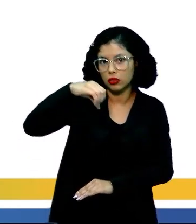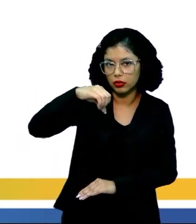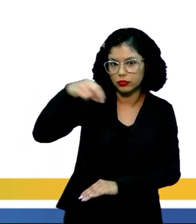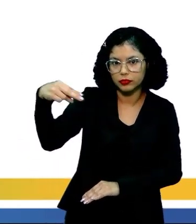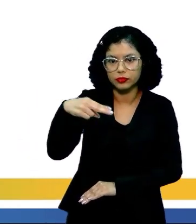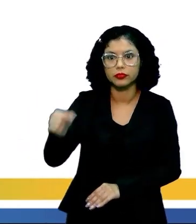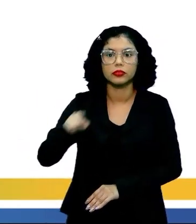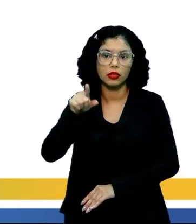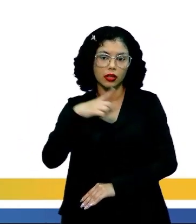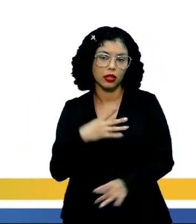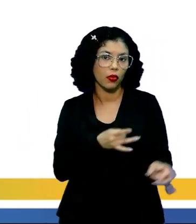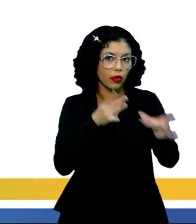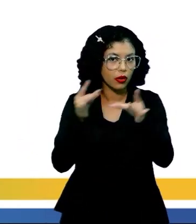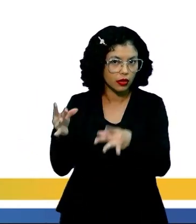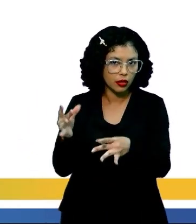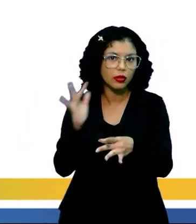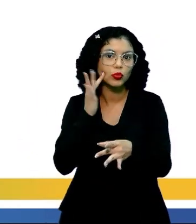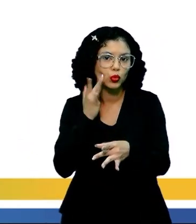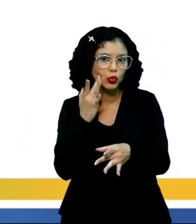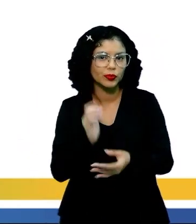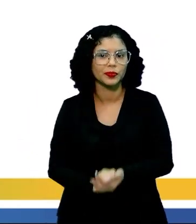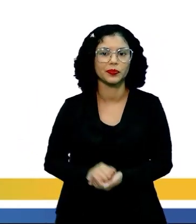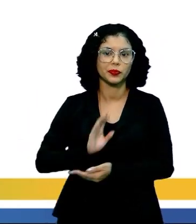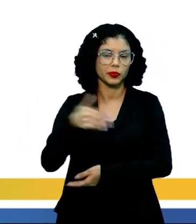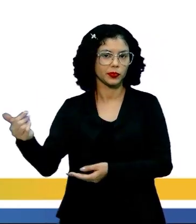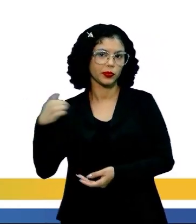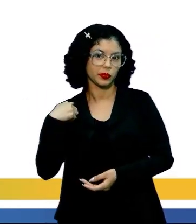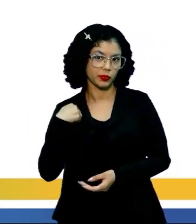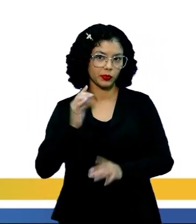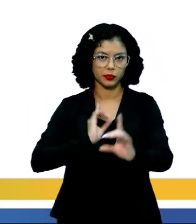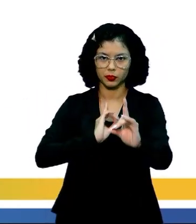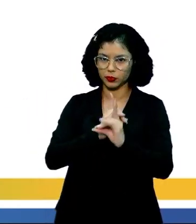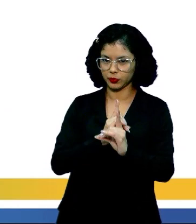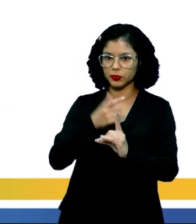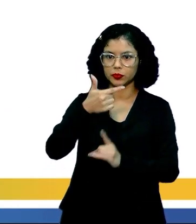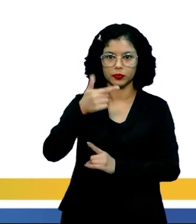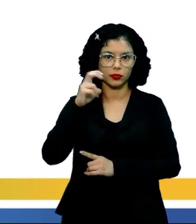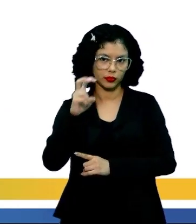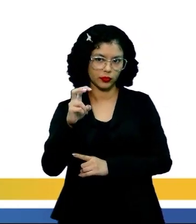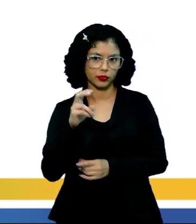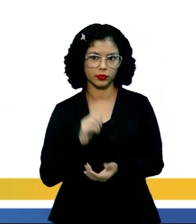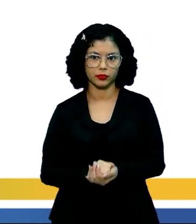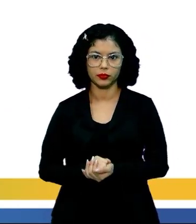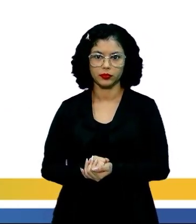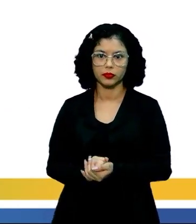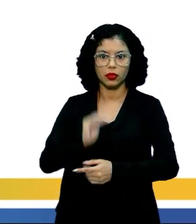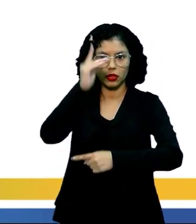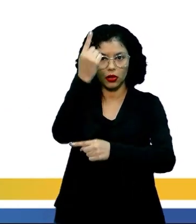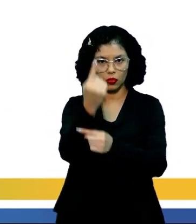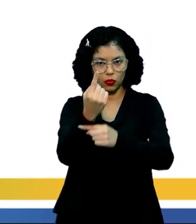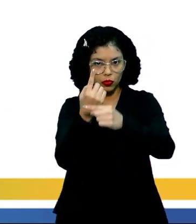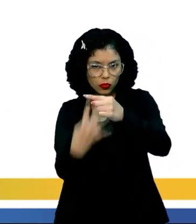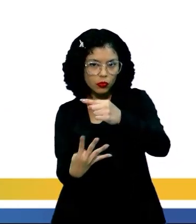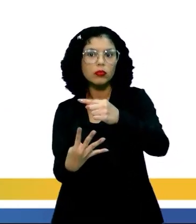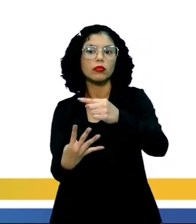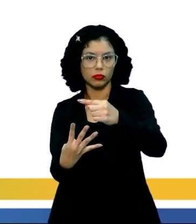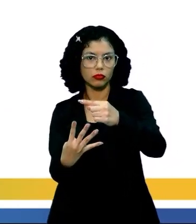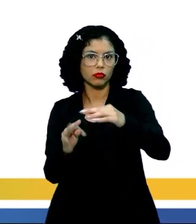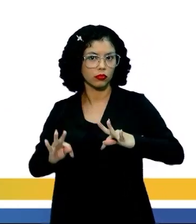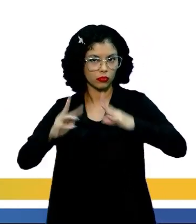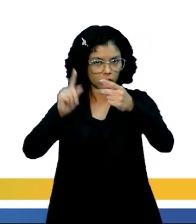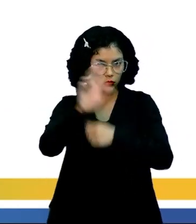90. Aqui tem uma dica de ouro. Quando eu quiser encontrar 25%, é a quarta parte da quantia